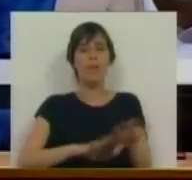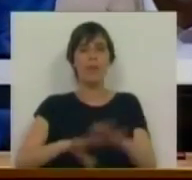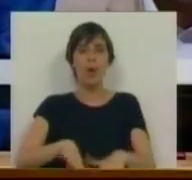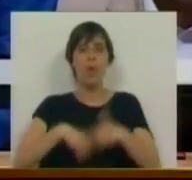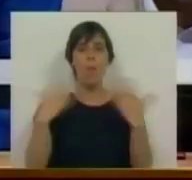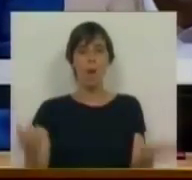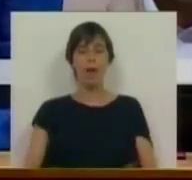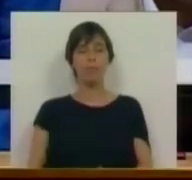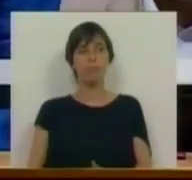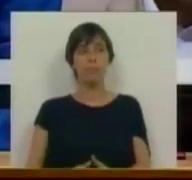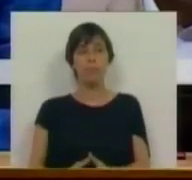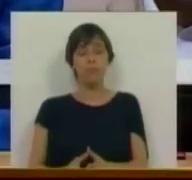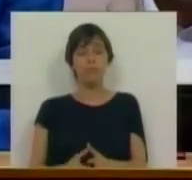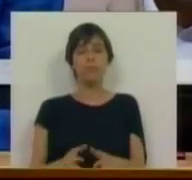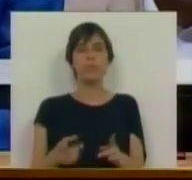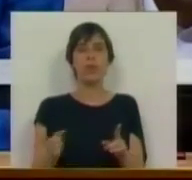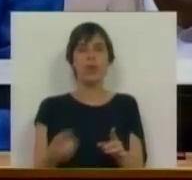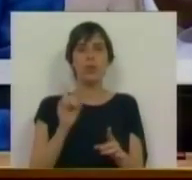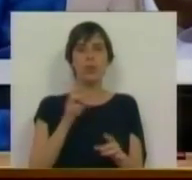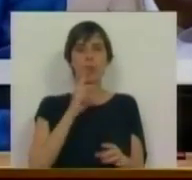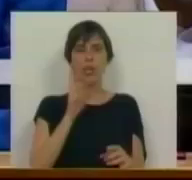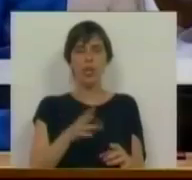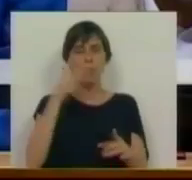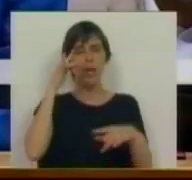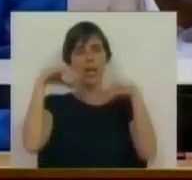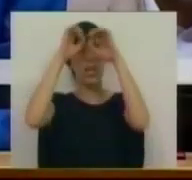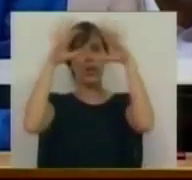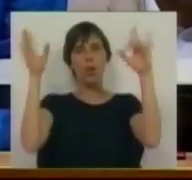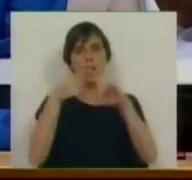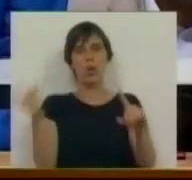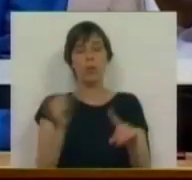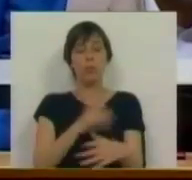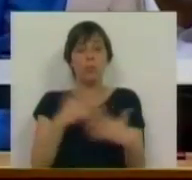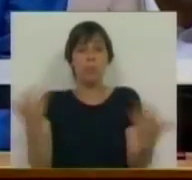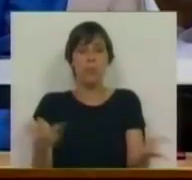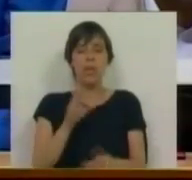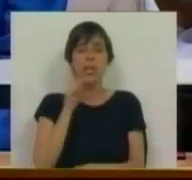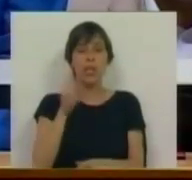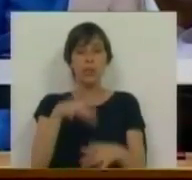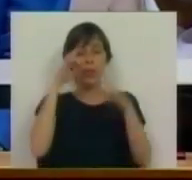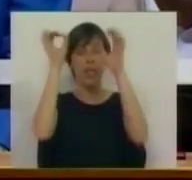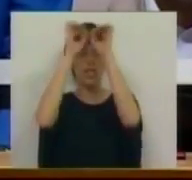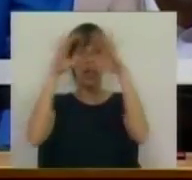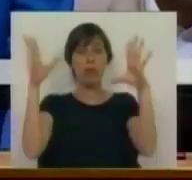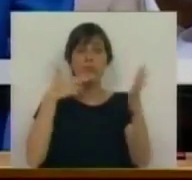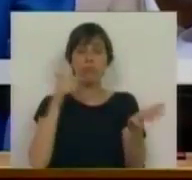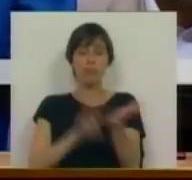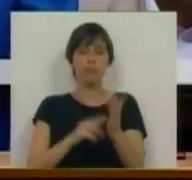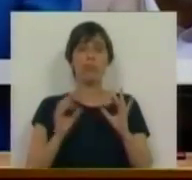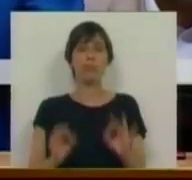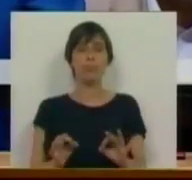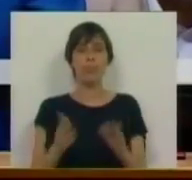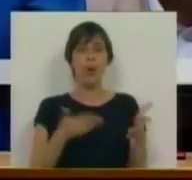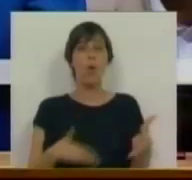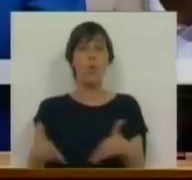fazer. Bem, e que não era esta uma resposta ideológica. Bem, esta resposta é ideológica, com certeza,